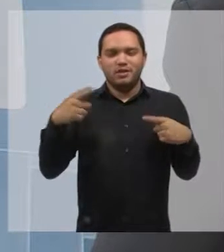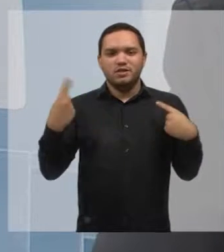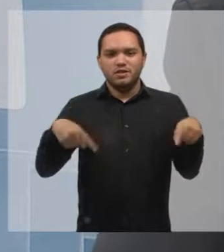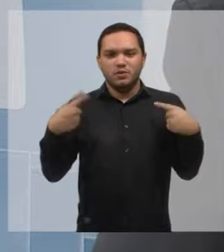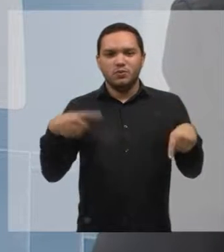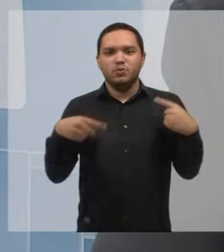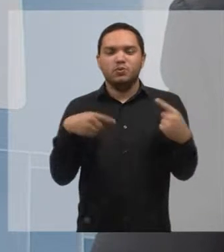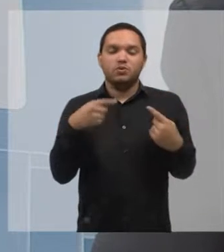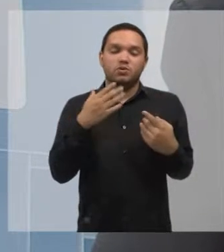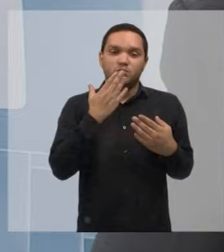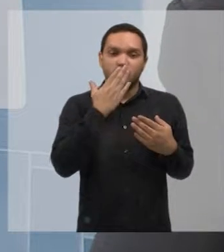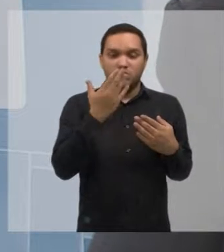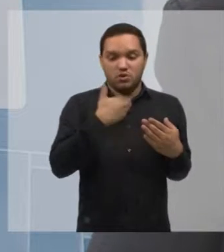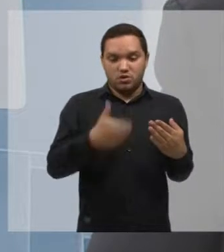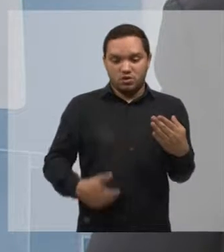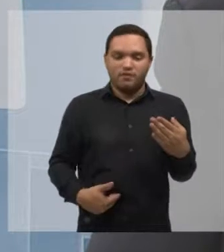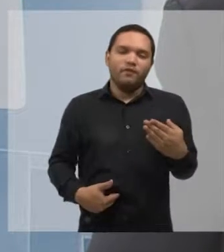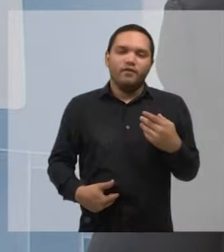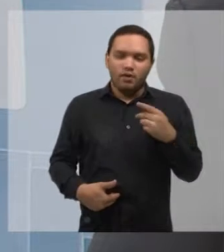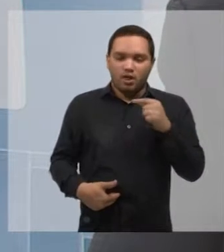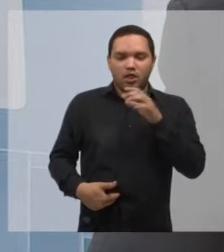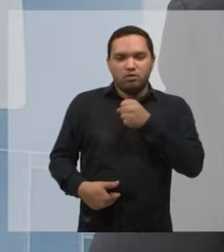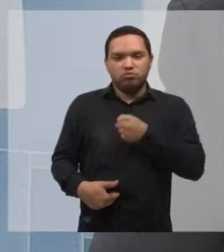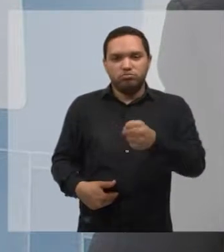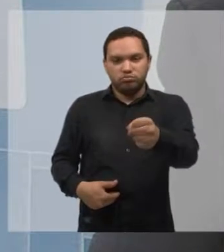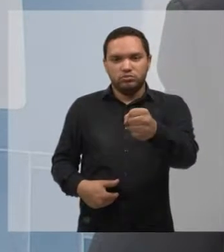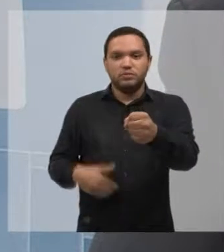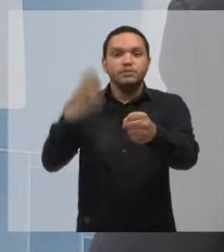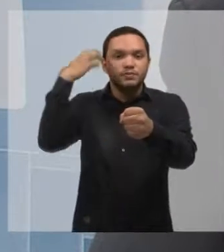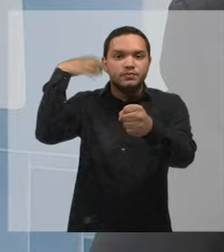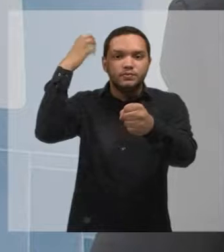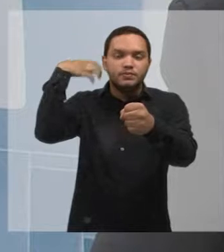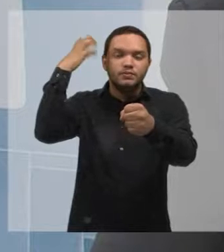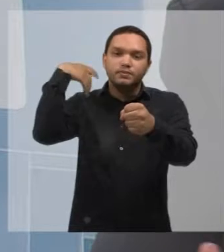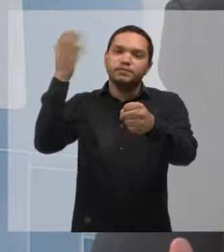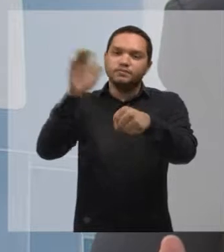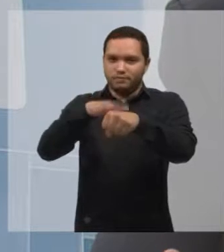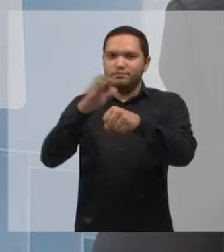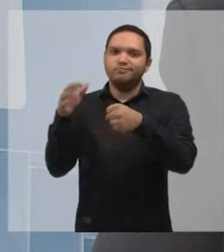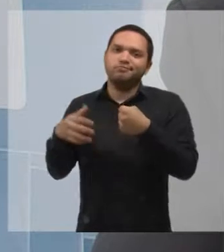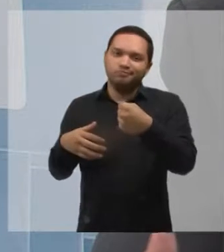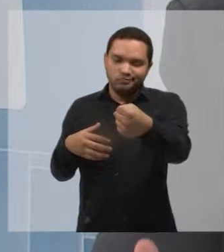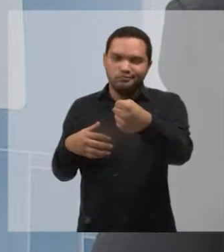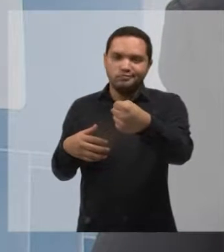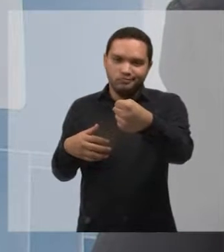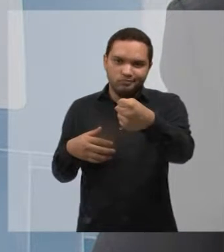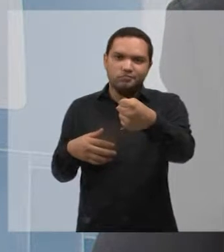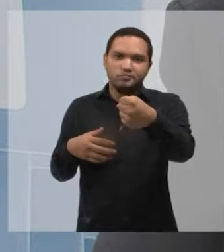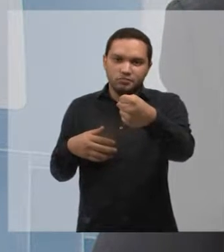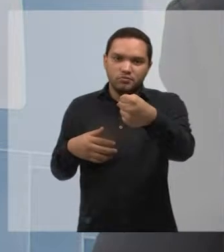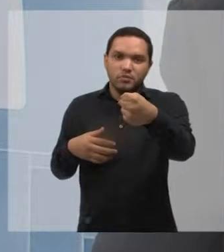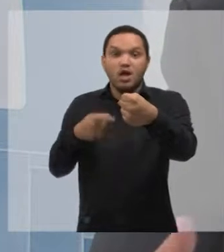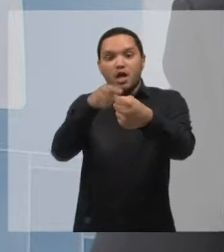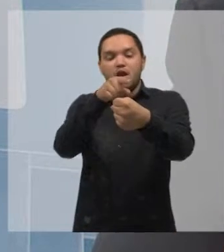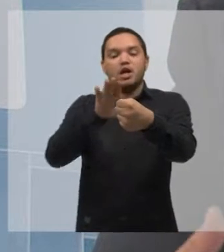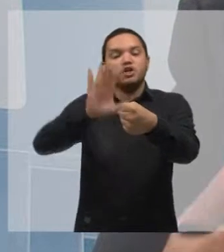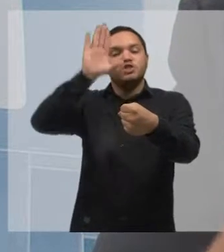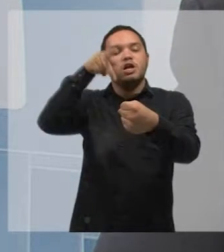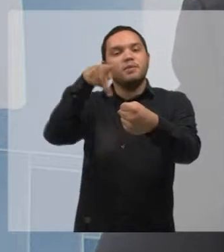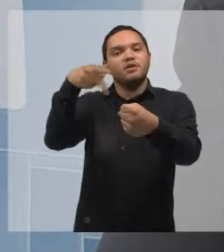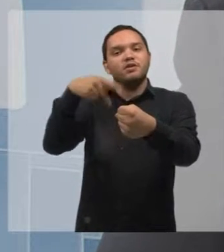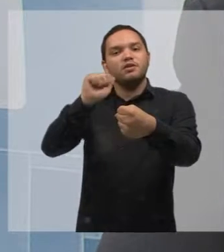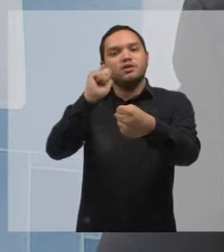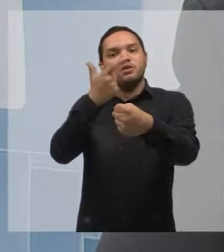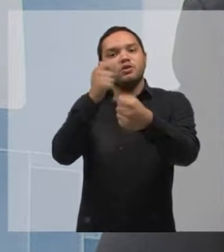tinha preferência do governador para assumir, que era Evandro Leitão. Evandro Leitão era um dos candidatos a presidente da Assembleia, junto